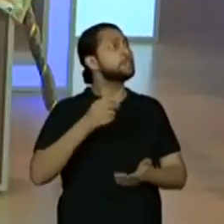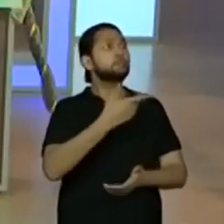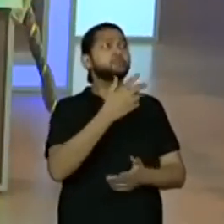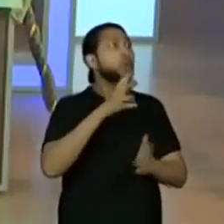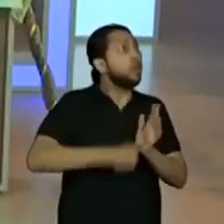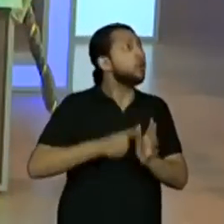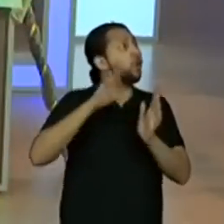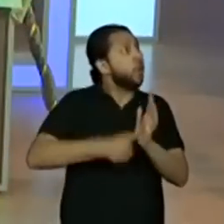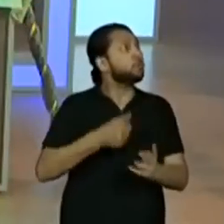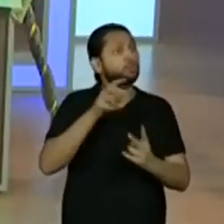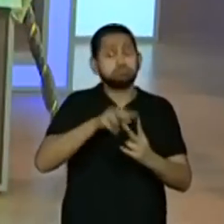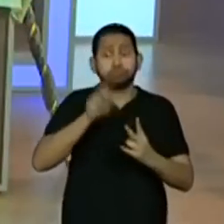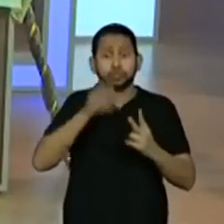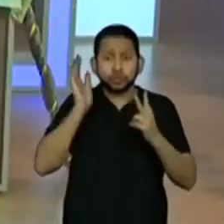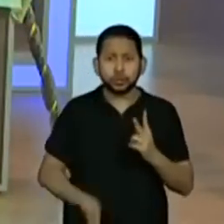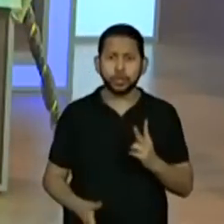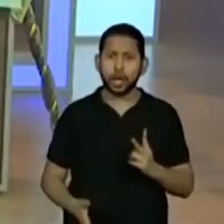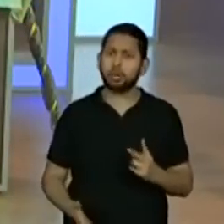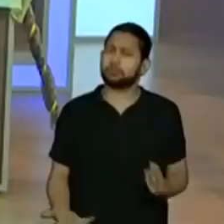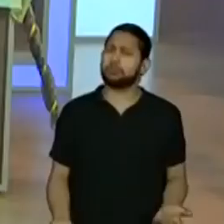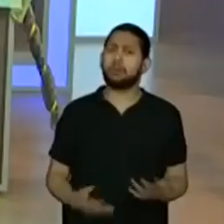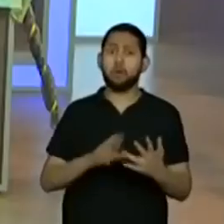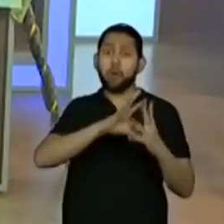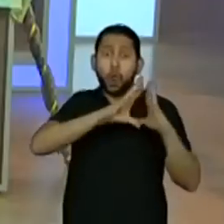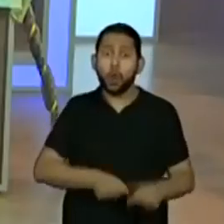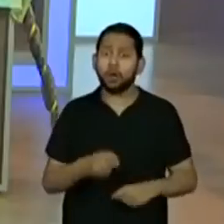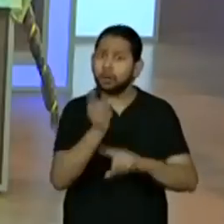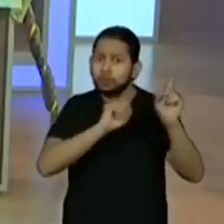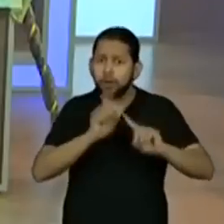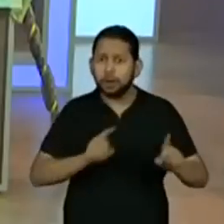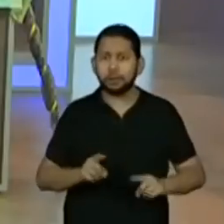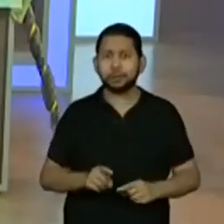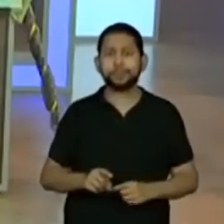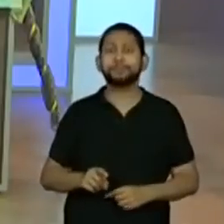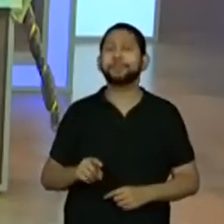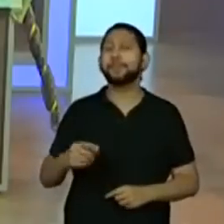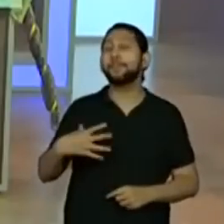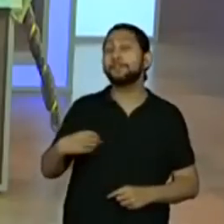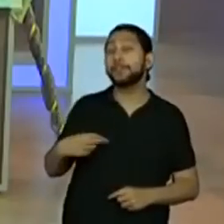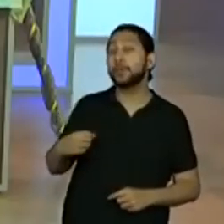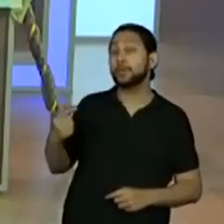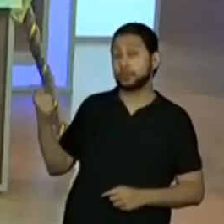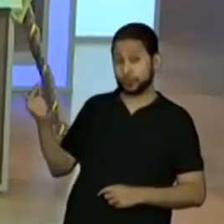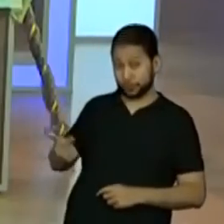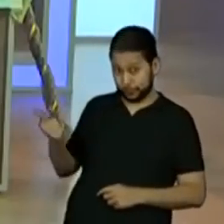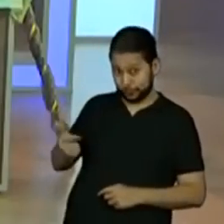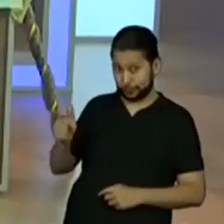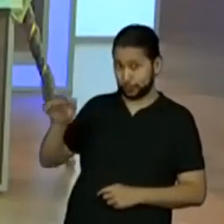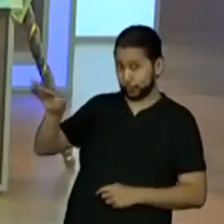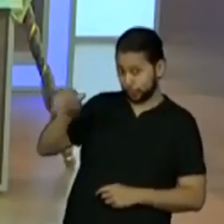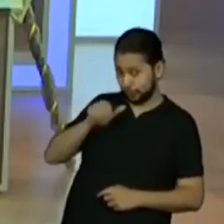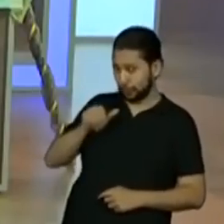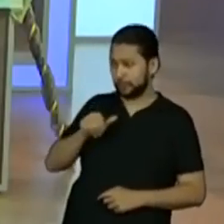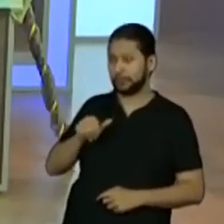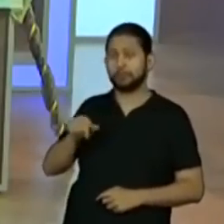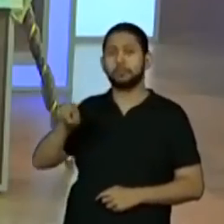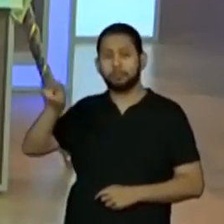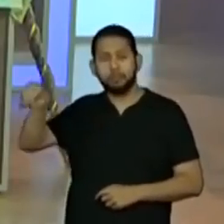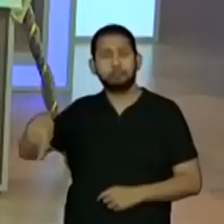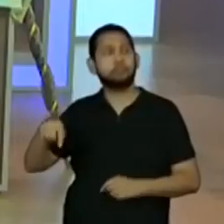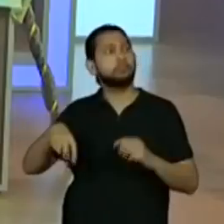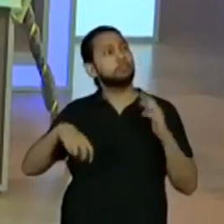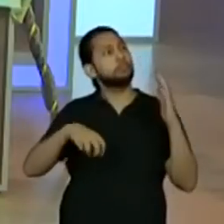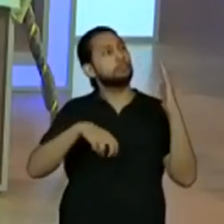vão desaparecer. E pediu para o filho do meio ficar de olho quem estava roubando as maçãs. Aconteceu a mesma